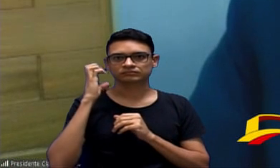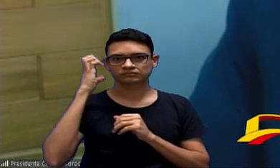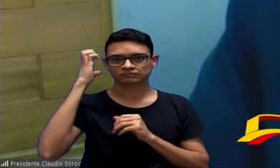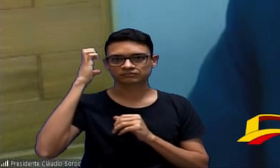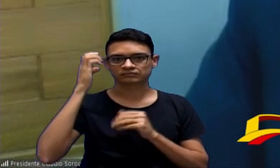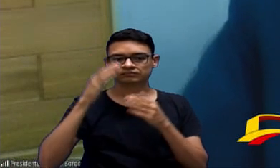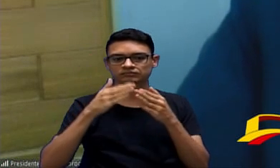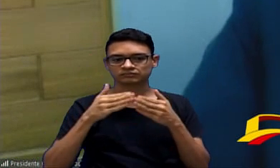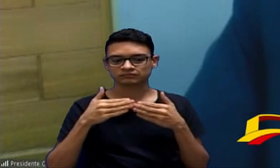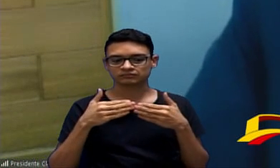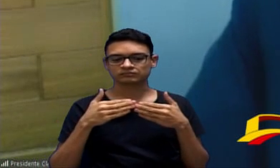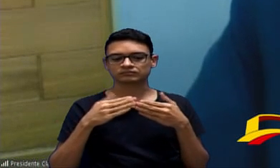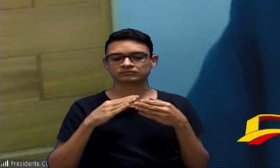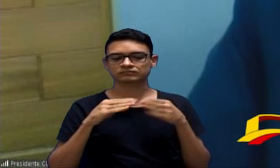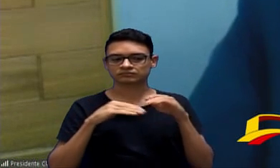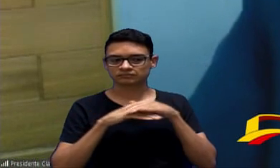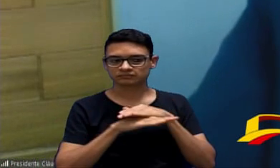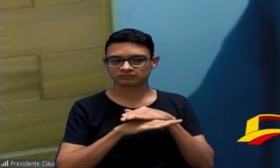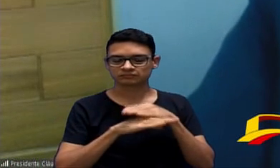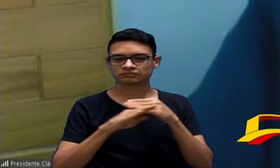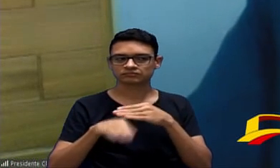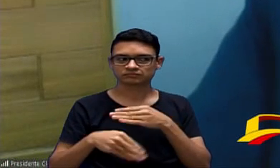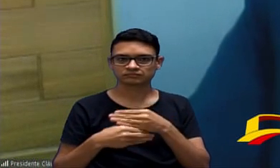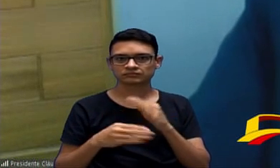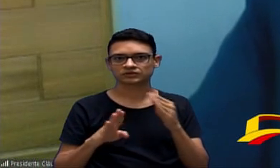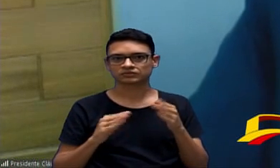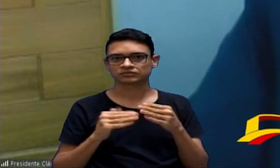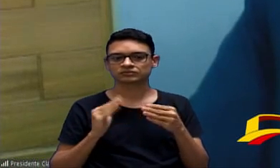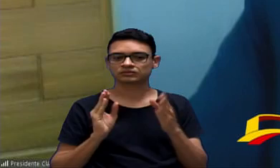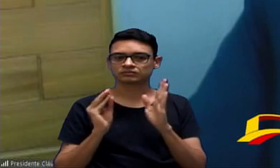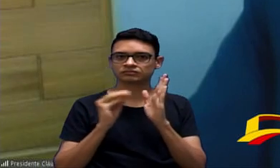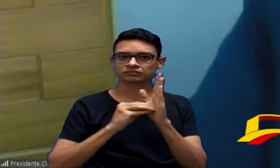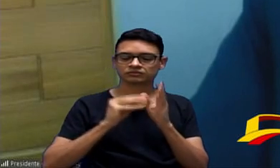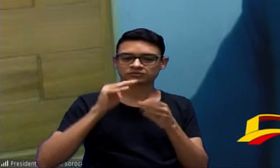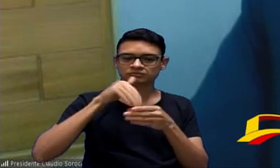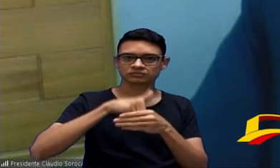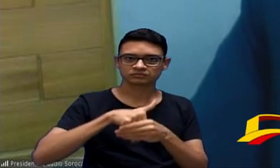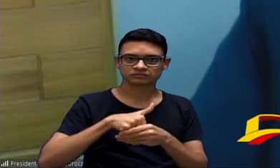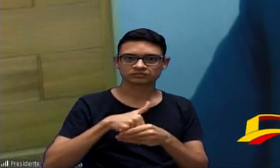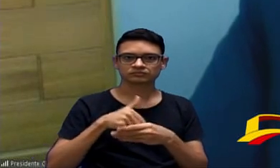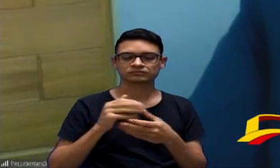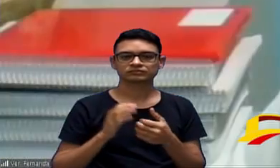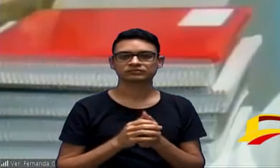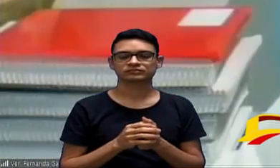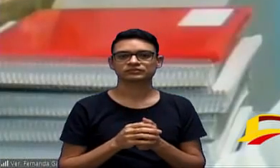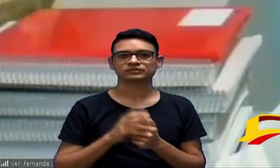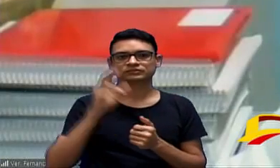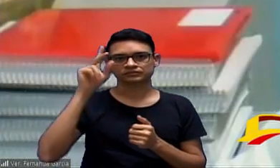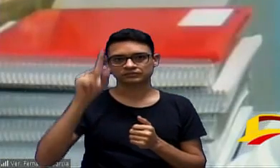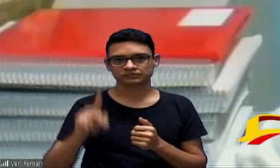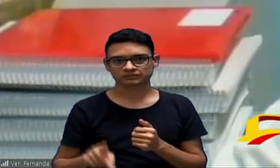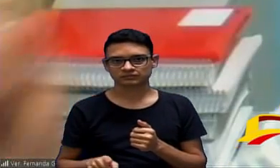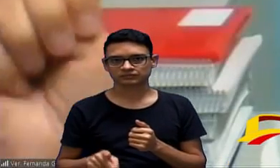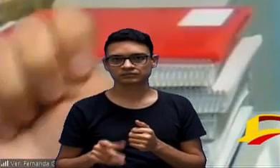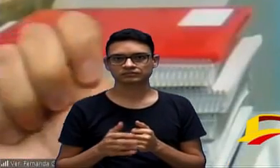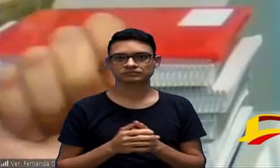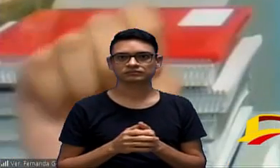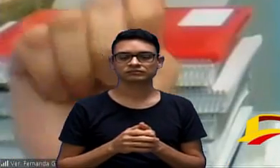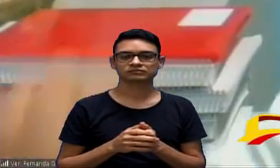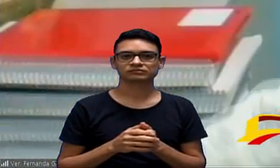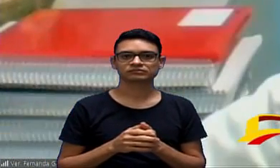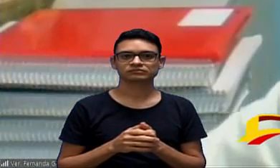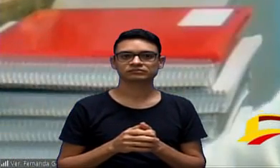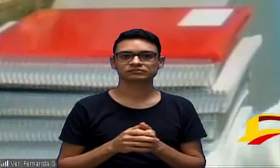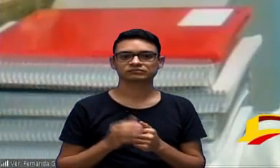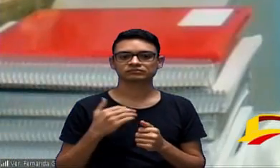da emenda ou a gente vai colocar em votação. Vereadora Fernanda, com a palavra. Sim, presidente.